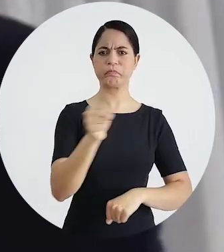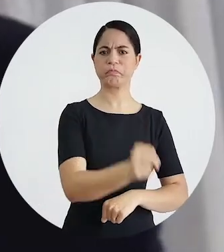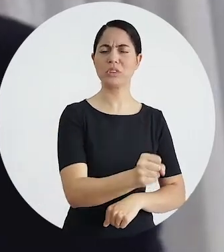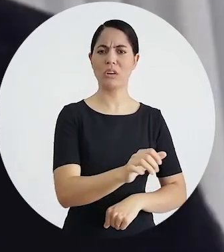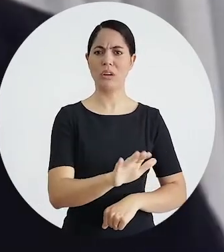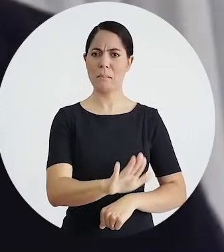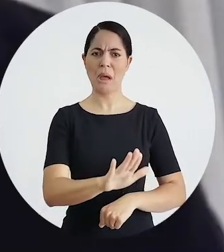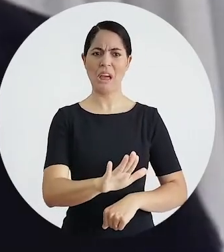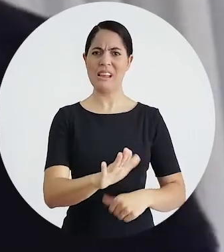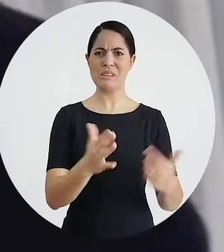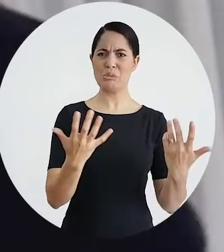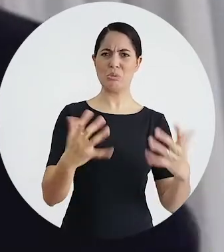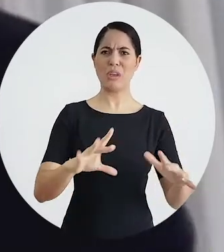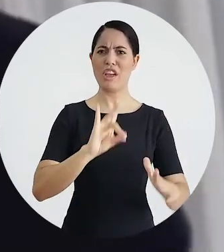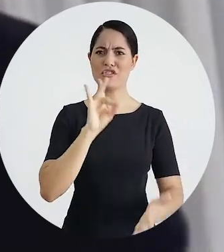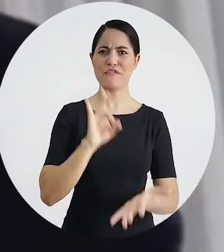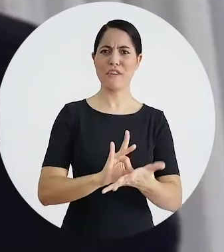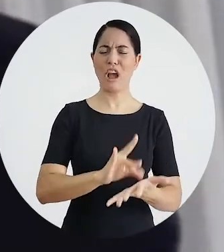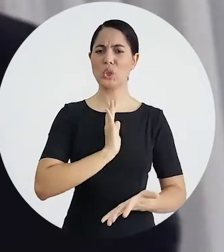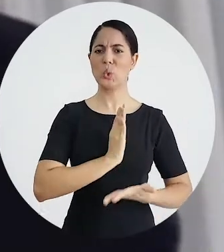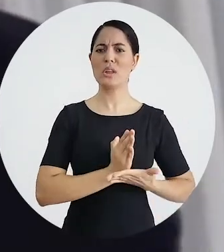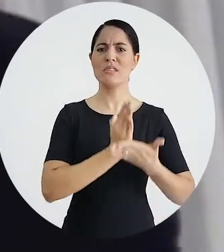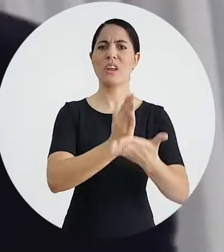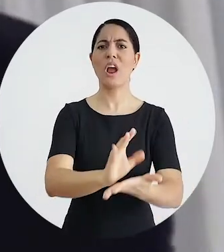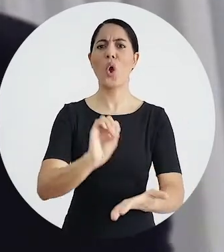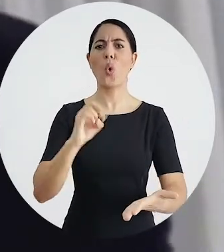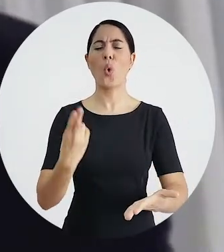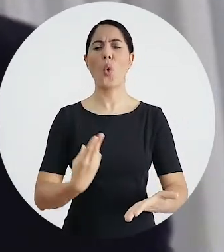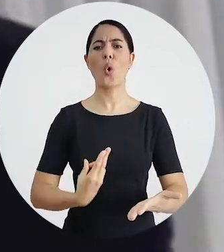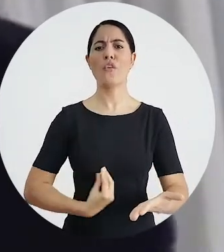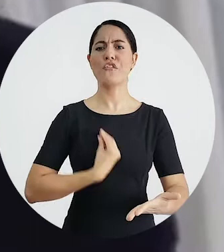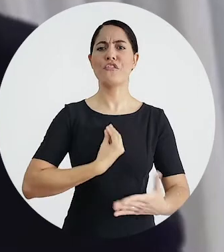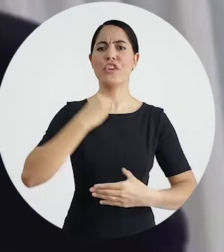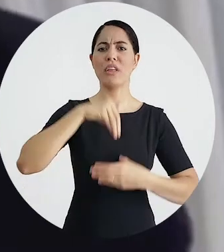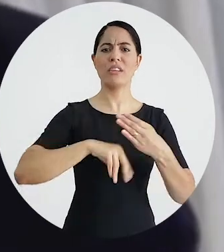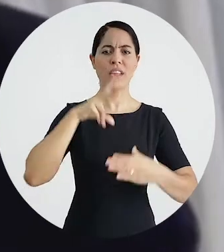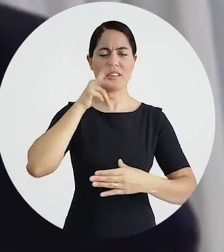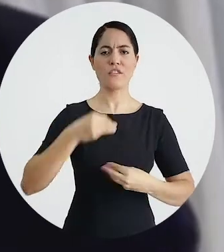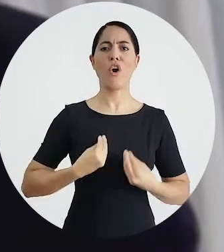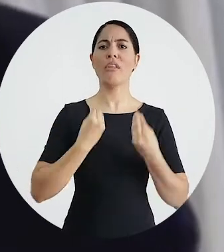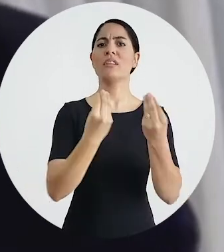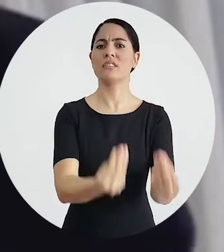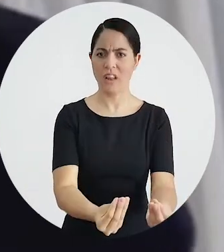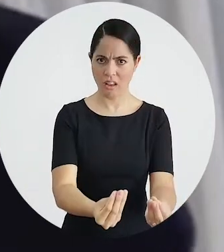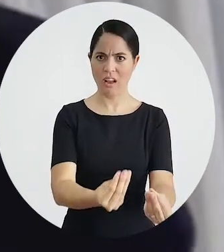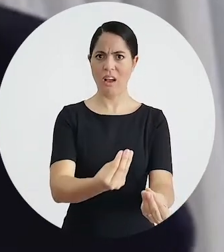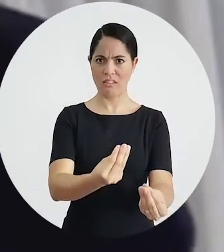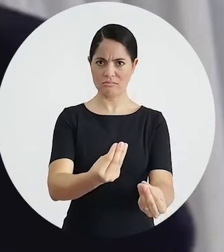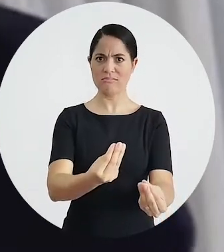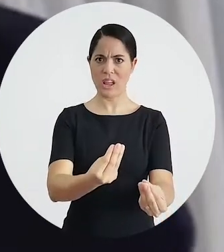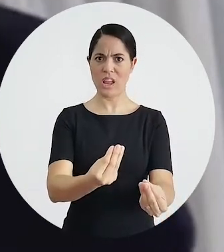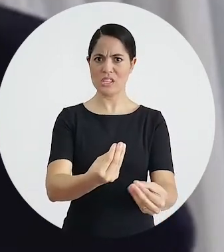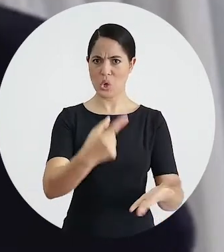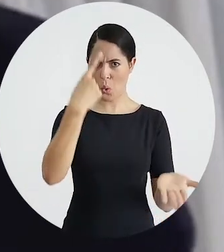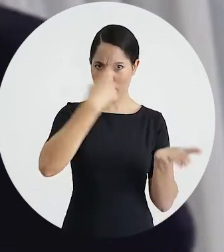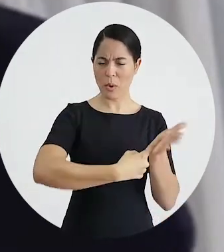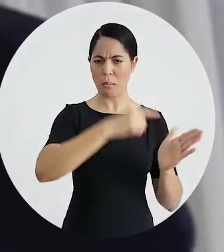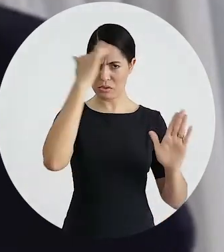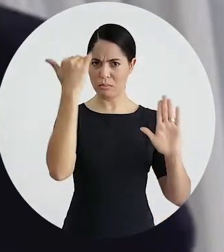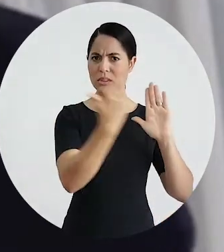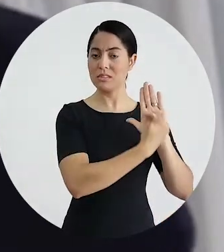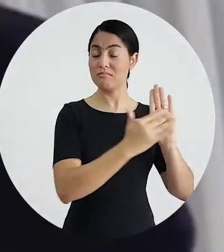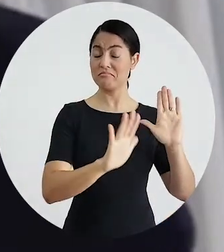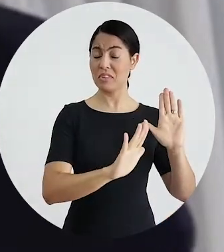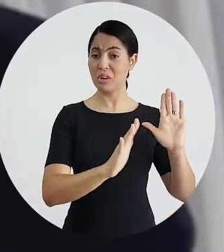investidura no seu cargo, mas não pretendem de coração ou com toda a força do seu ser cumprir